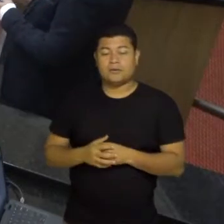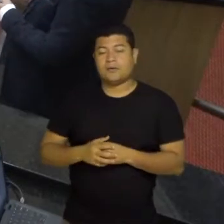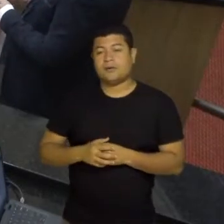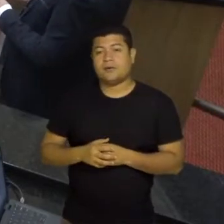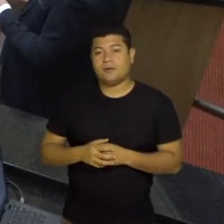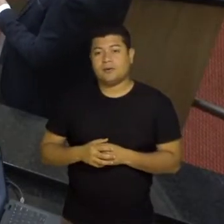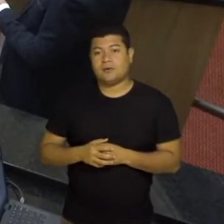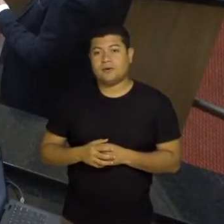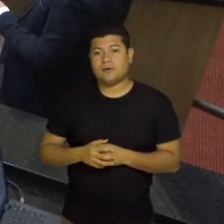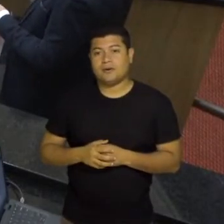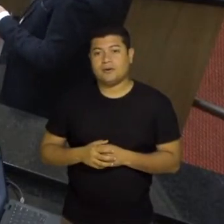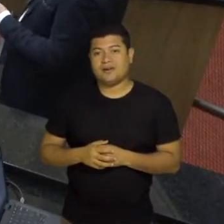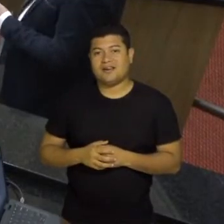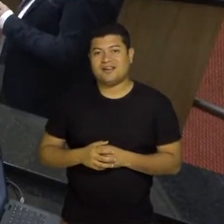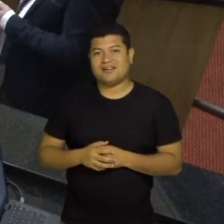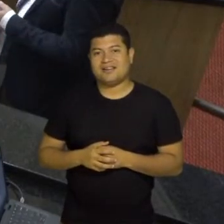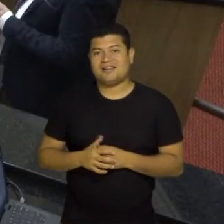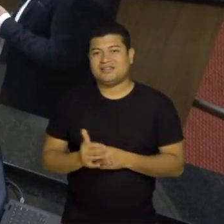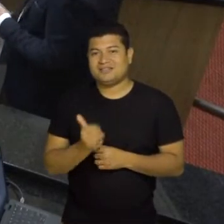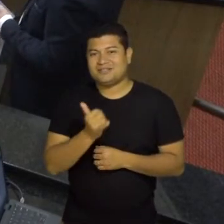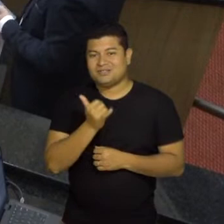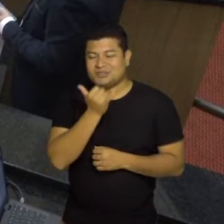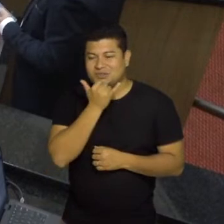Opa, errei.